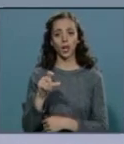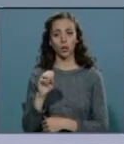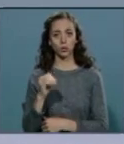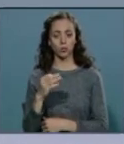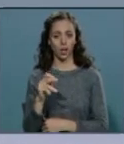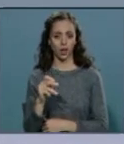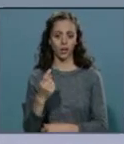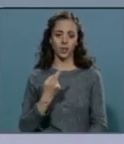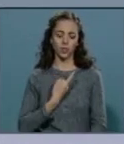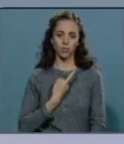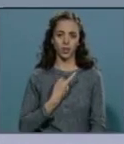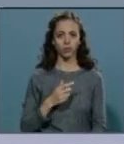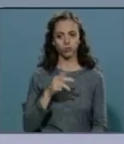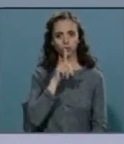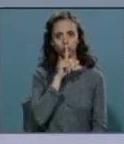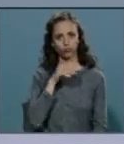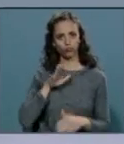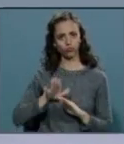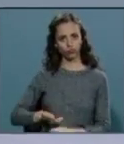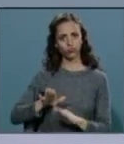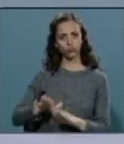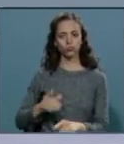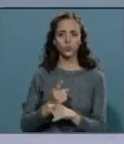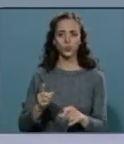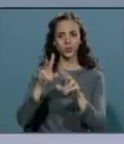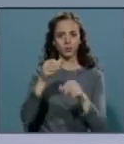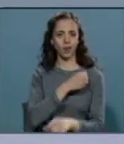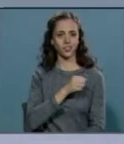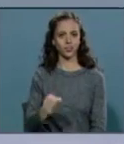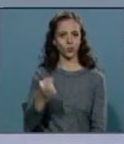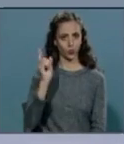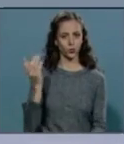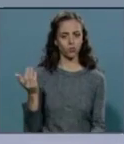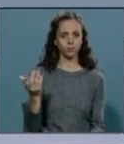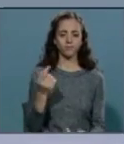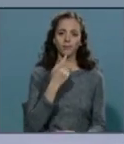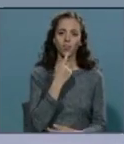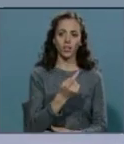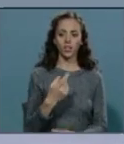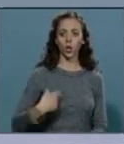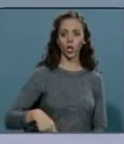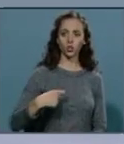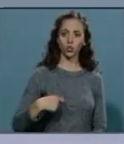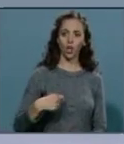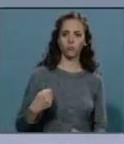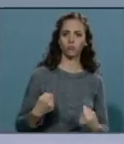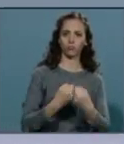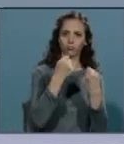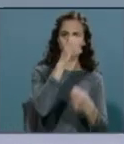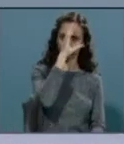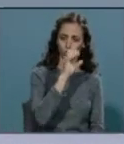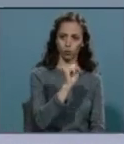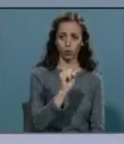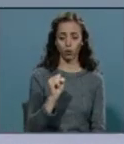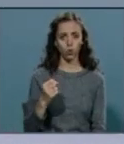devia ter ficado quietinho e que ela porque não era assunto da casa dele e vai dizer que o nacional estava afrontar o verde